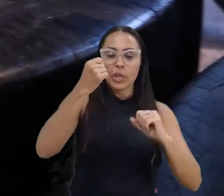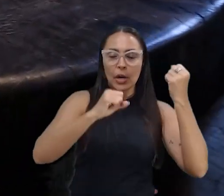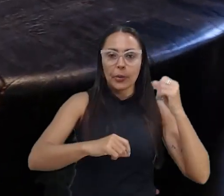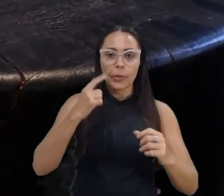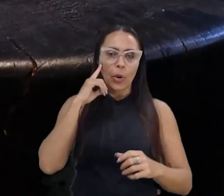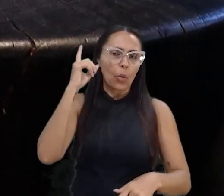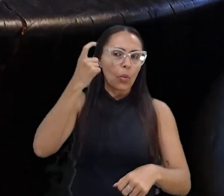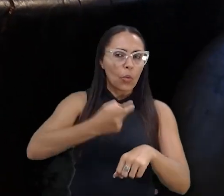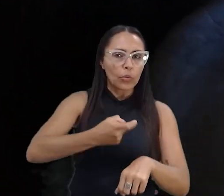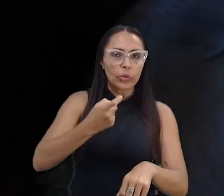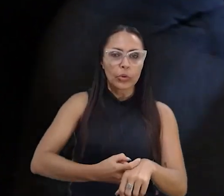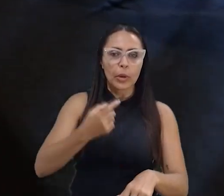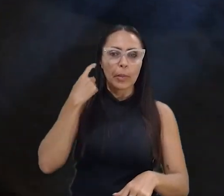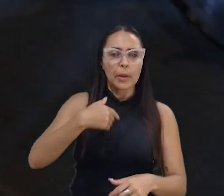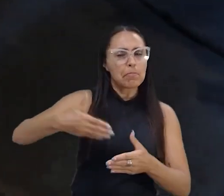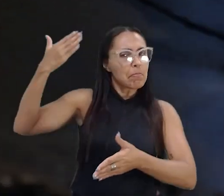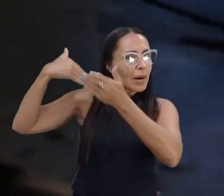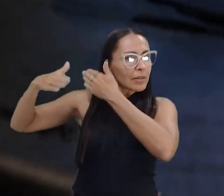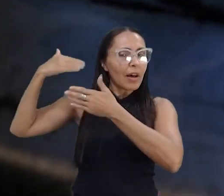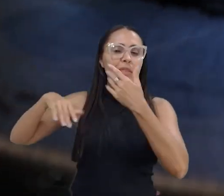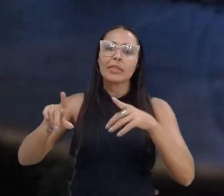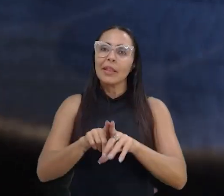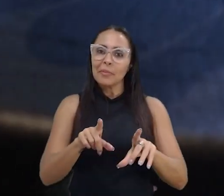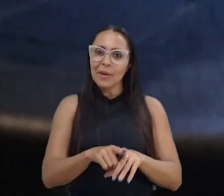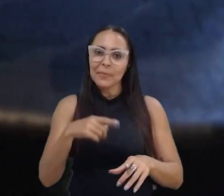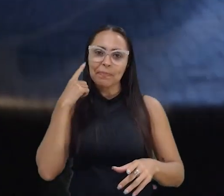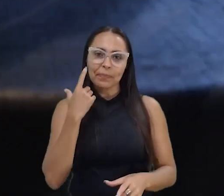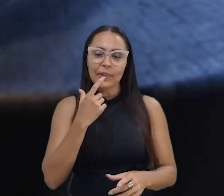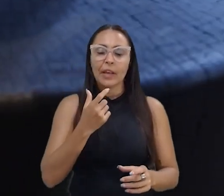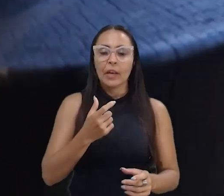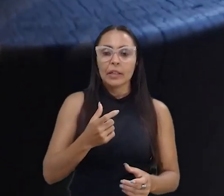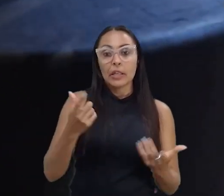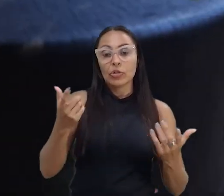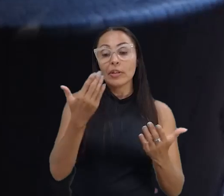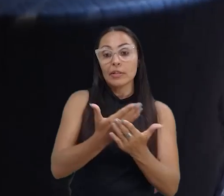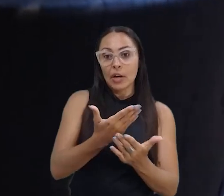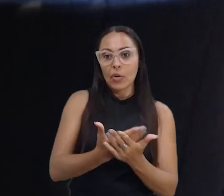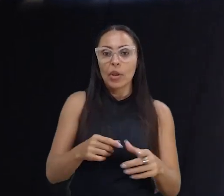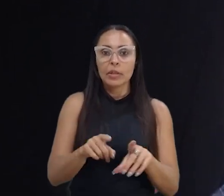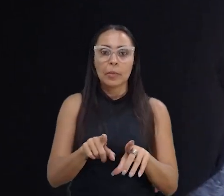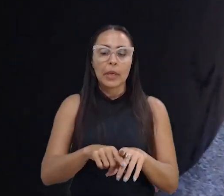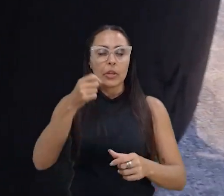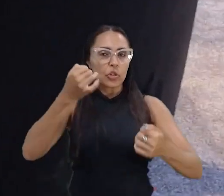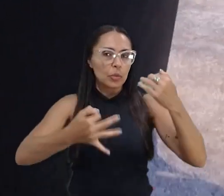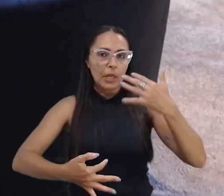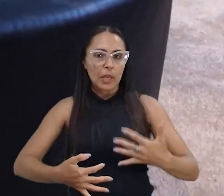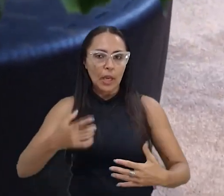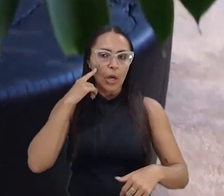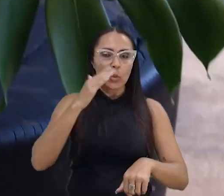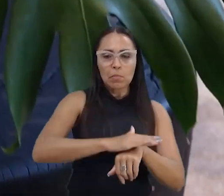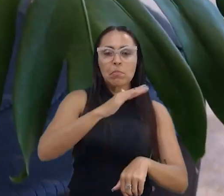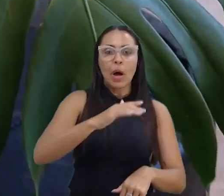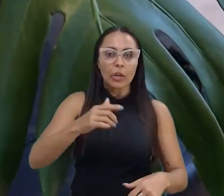rústico, escandinavo, retrô, dentre tantos outros mencionados, seja nesta aula, como também falados um pouquinho mais